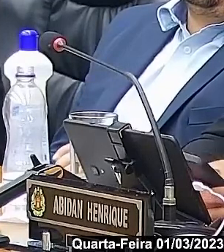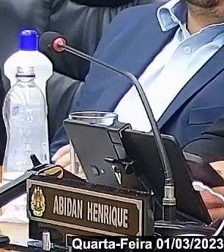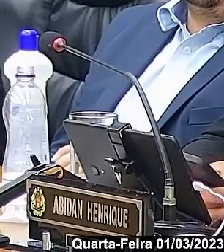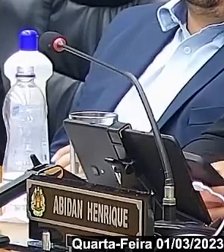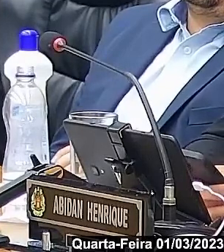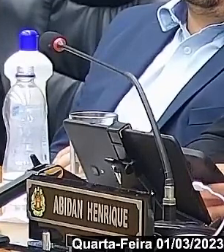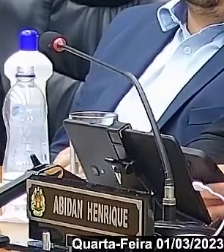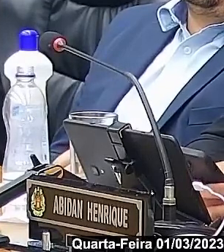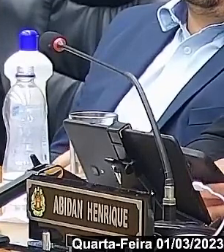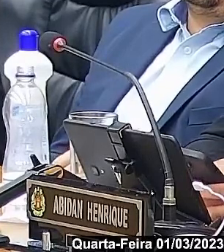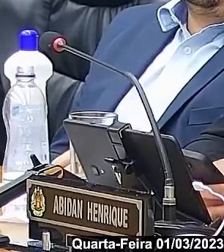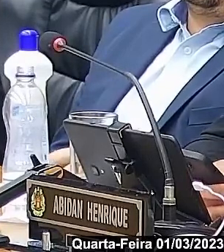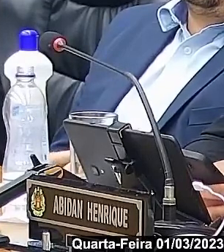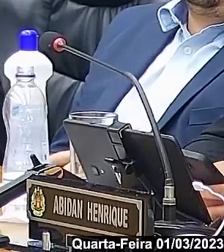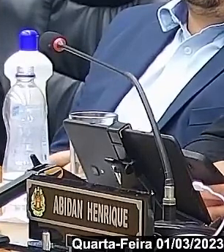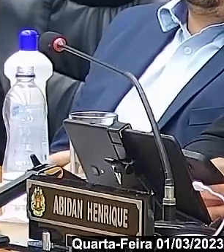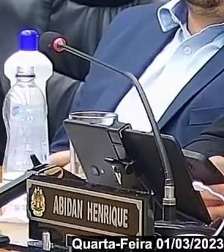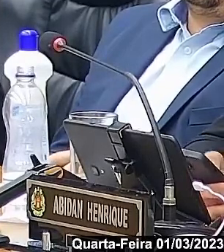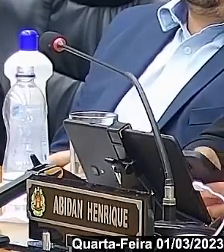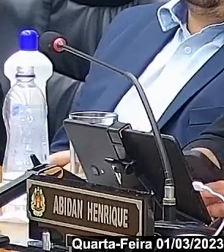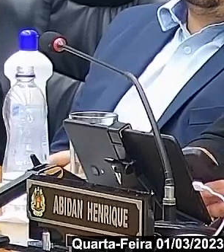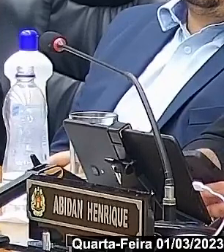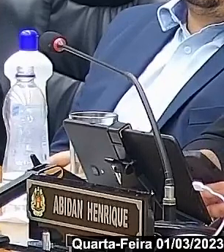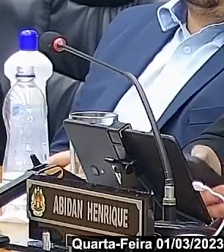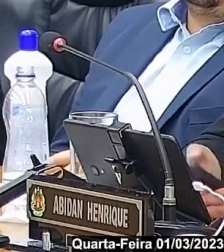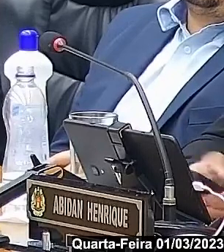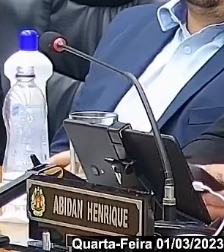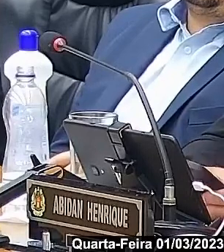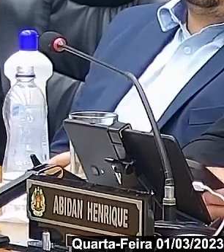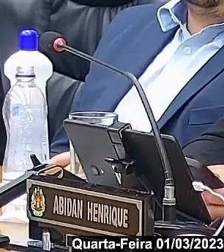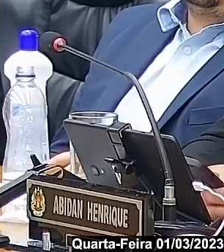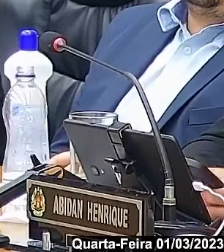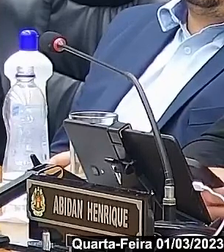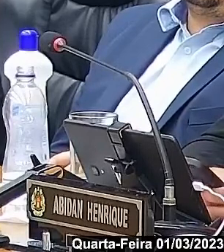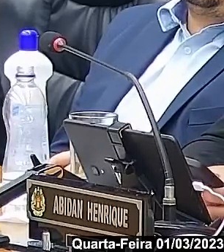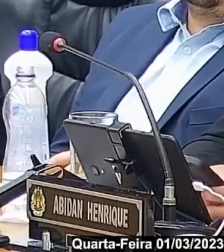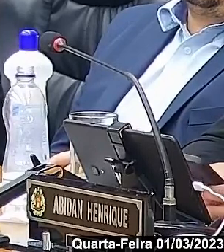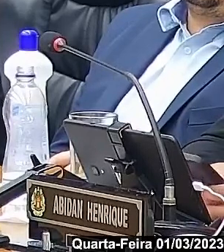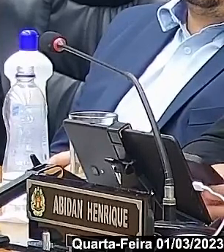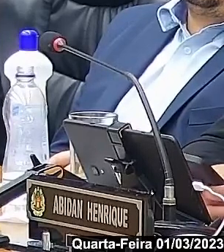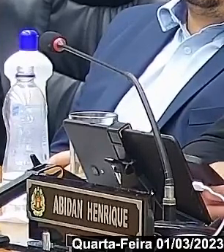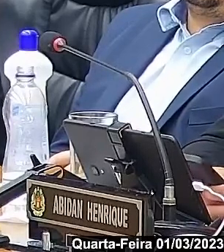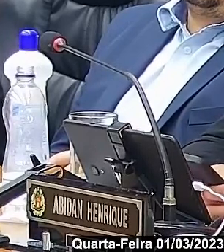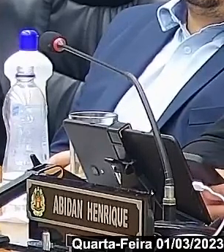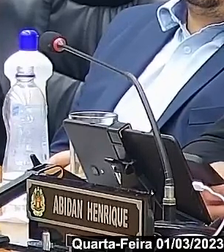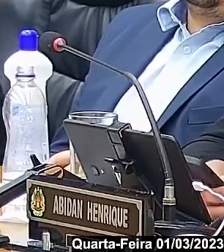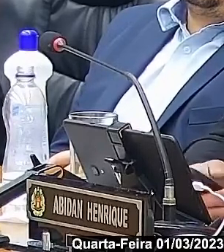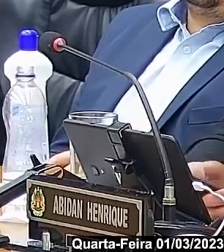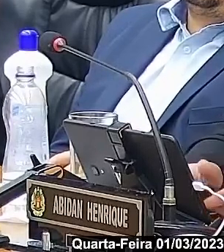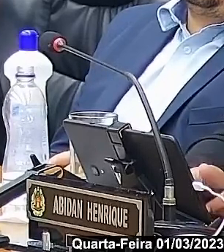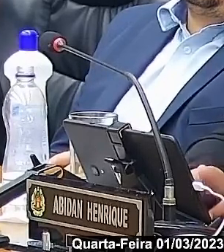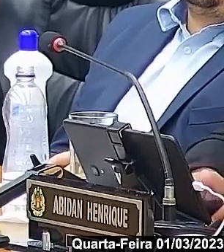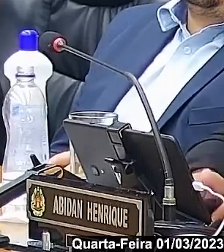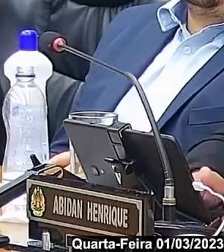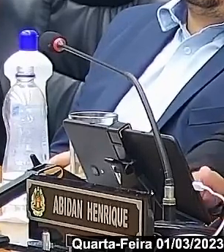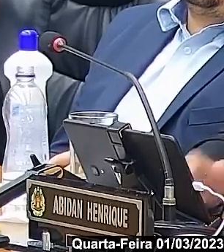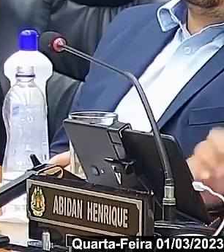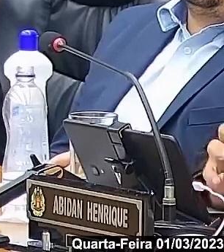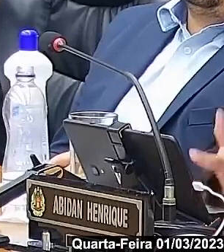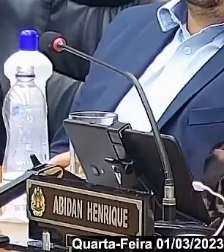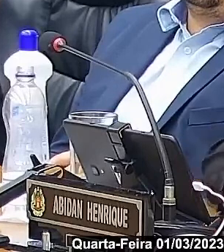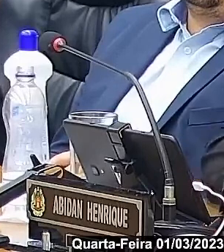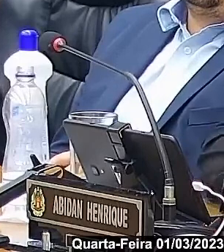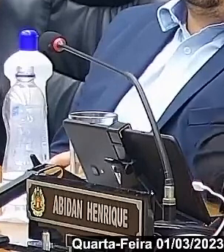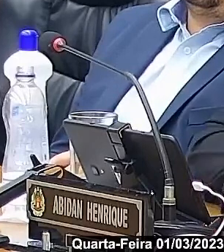pelos vereadores e a gente respeita o espaço e a ideia de cada um, né? De cada um que é colocado aqui. Então,